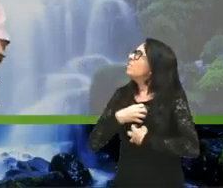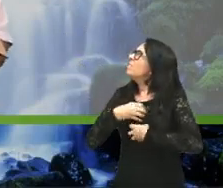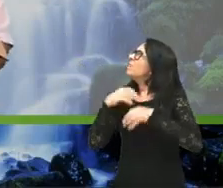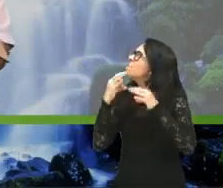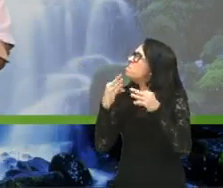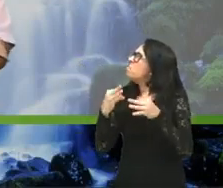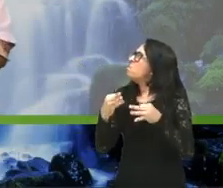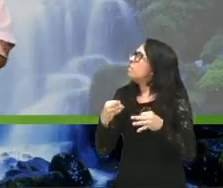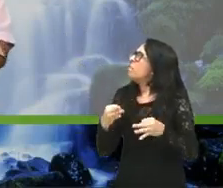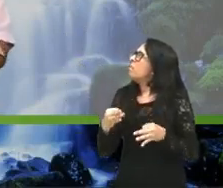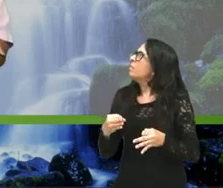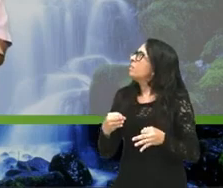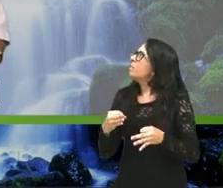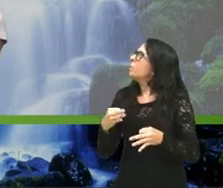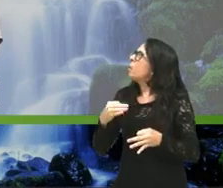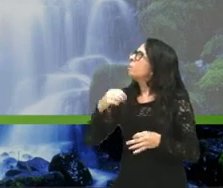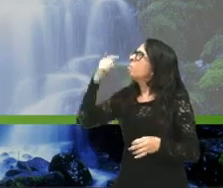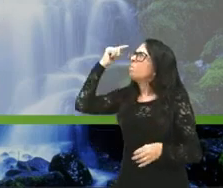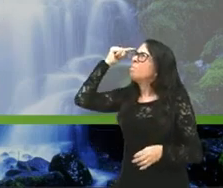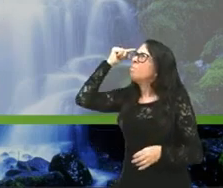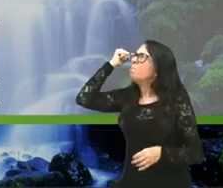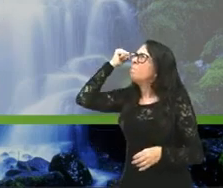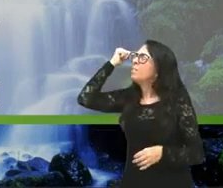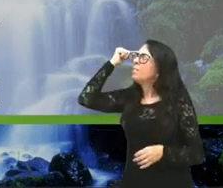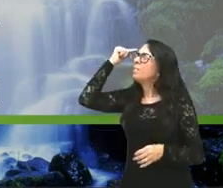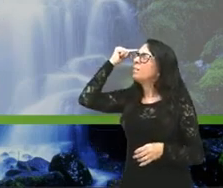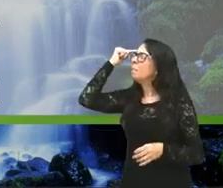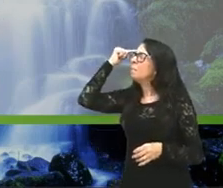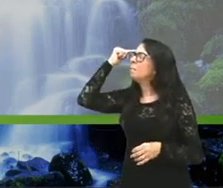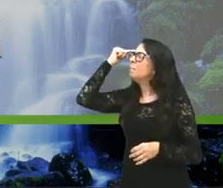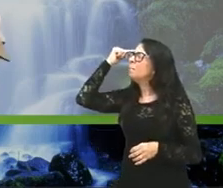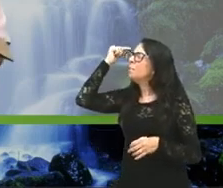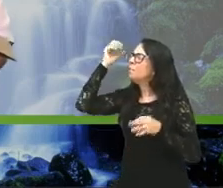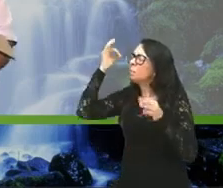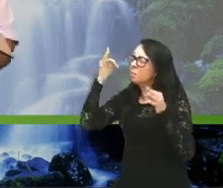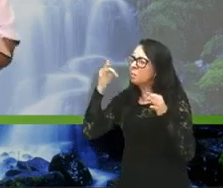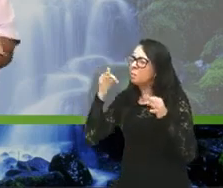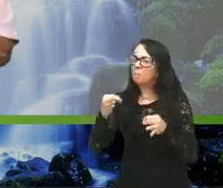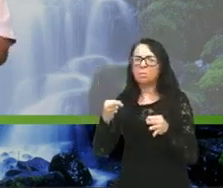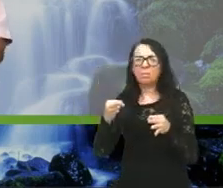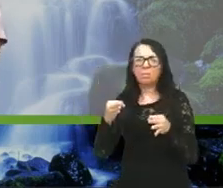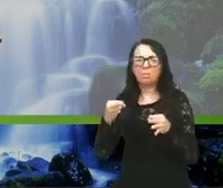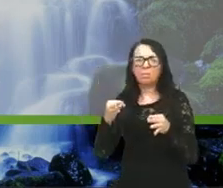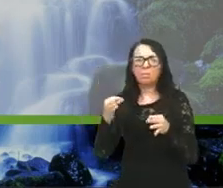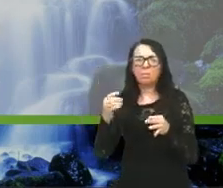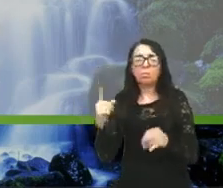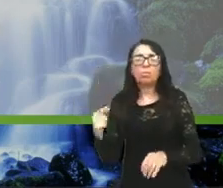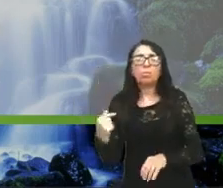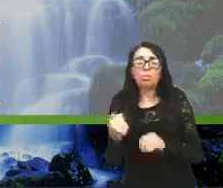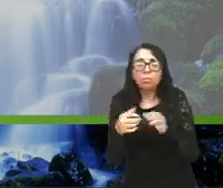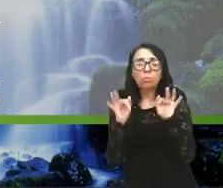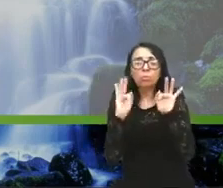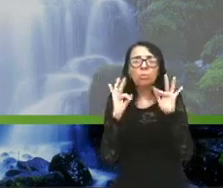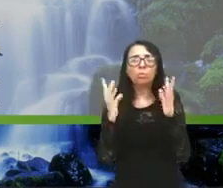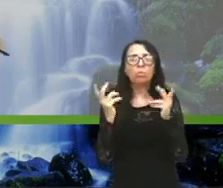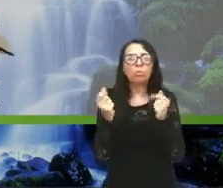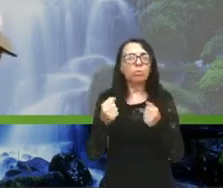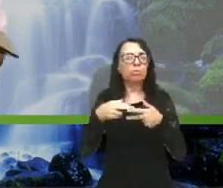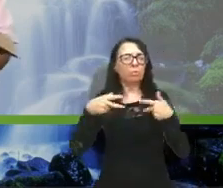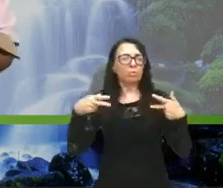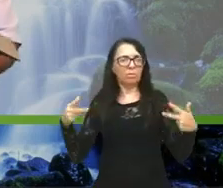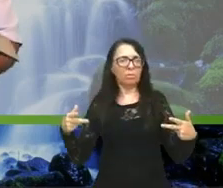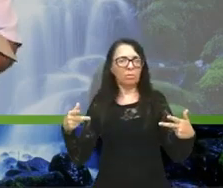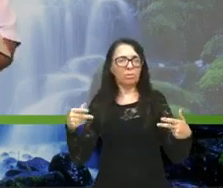nossos desejos, nossas motivações, nosso modo de viver, como relacionamos com as pessoas,